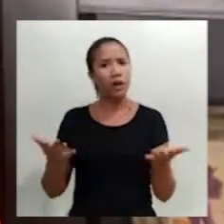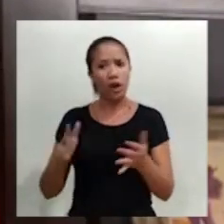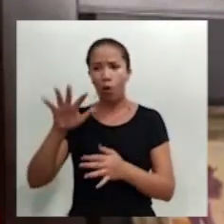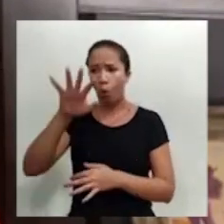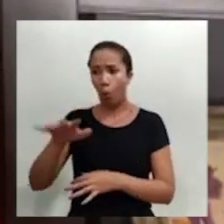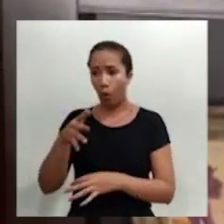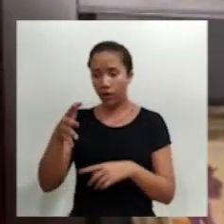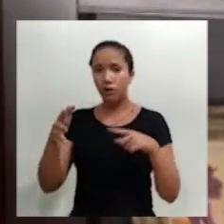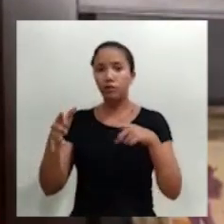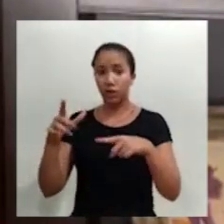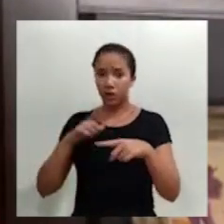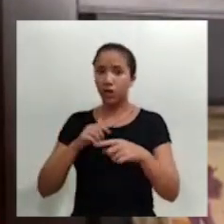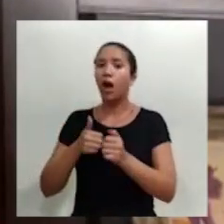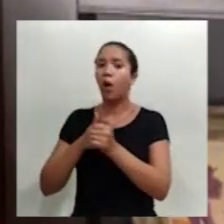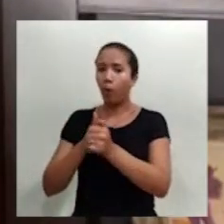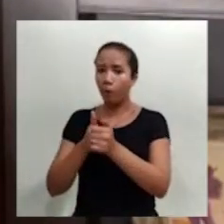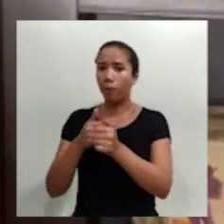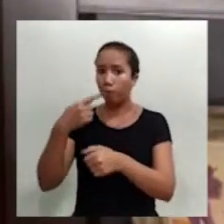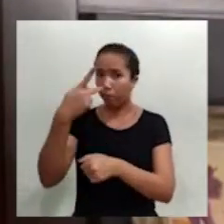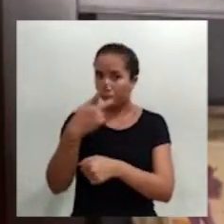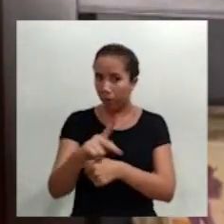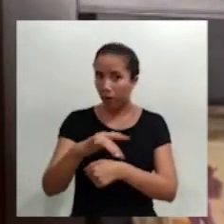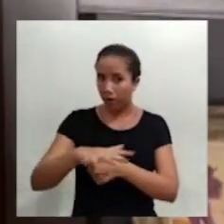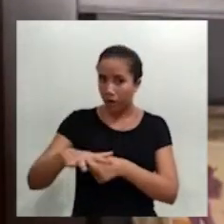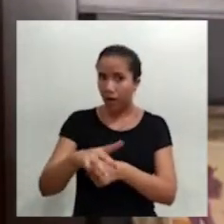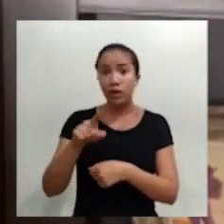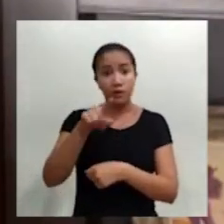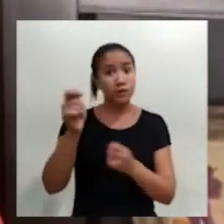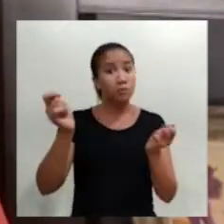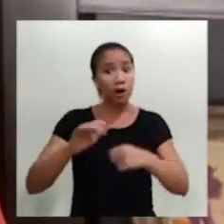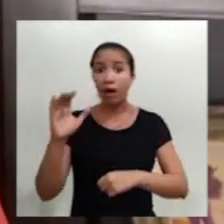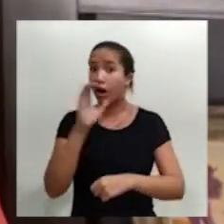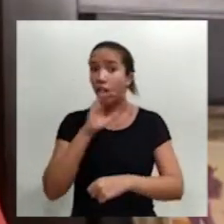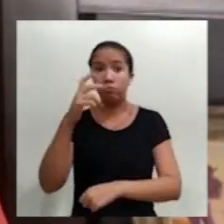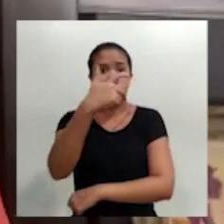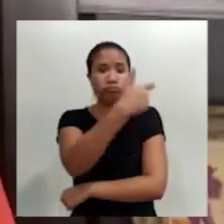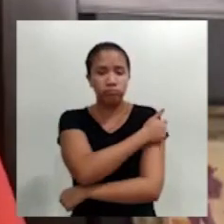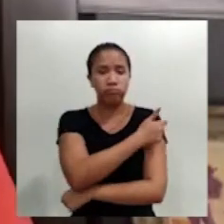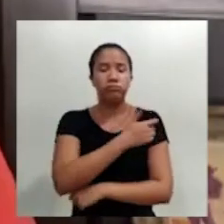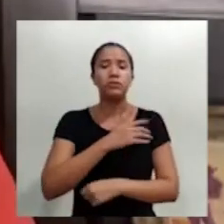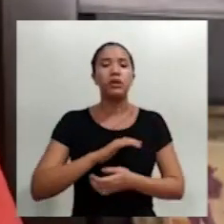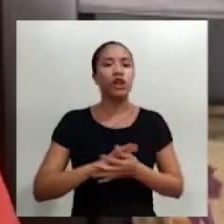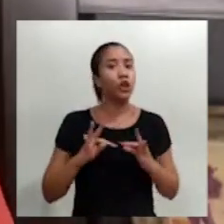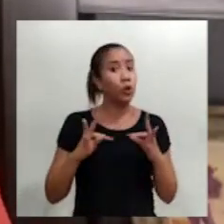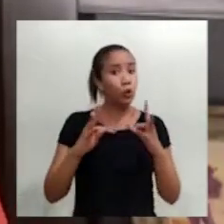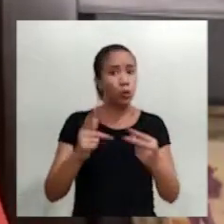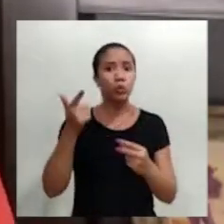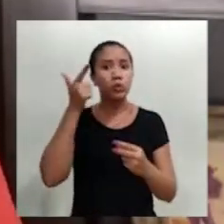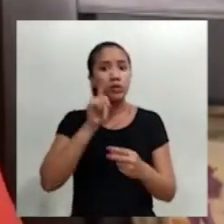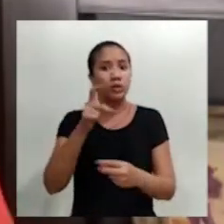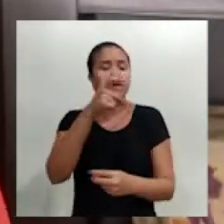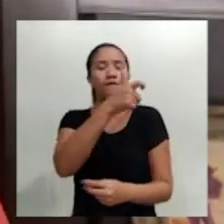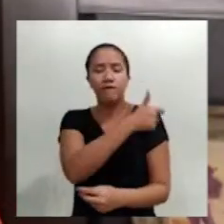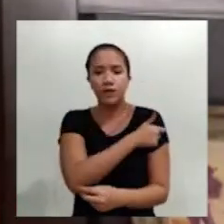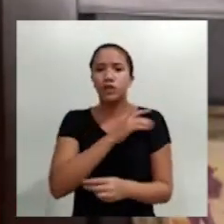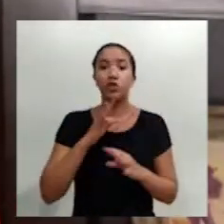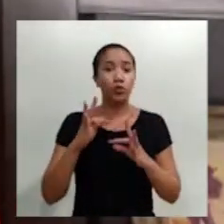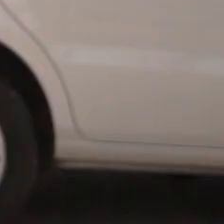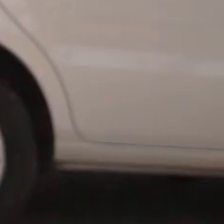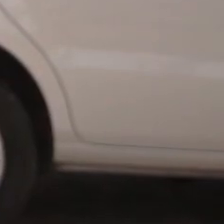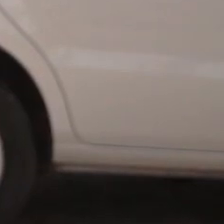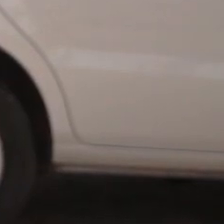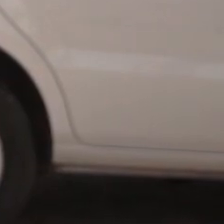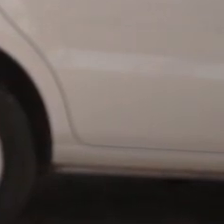este calendário no seu município para que você possa logo ser vacinado. Vamos todos vacinar, todos nos